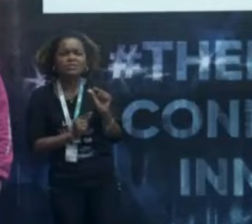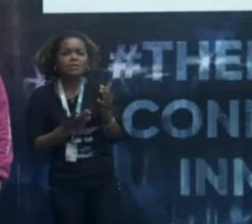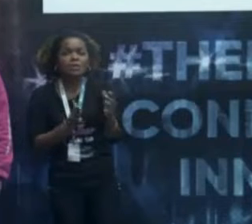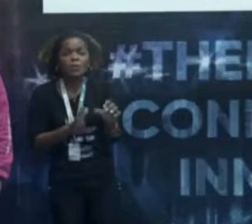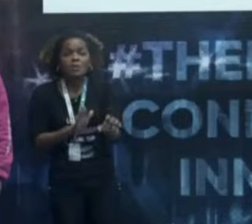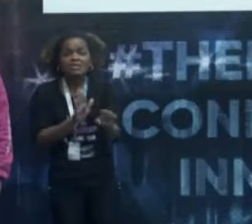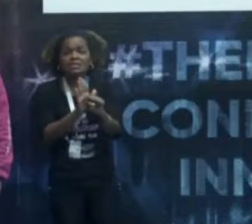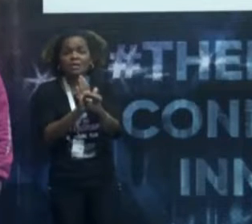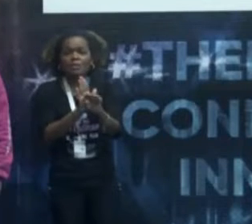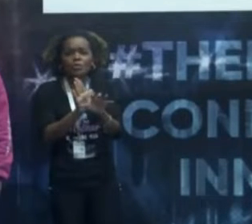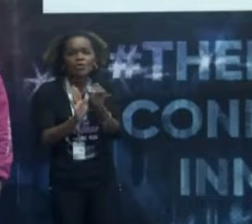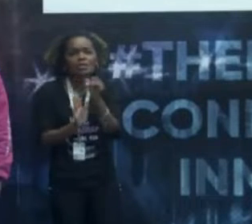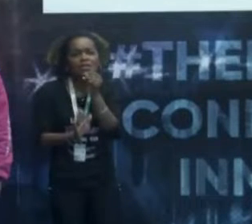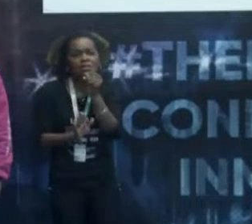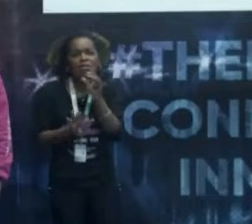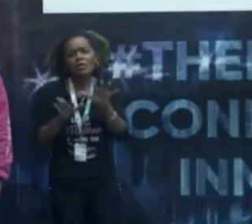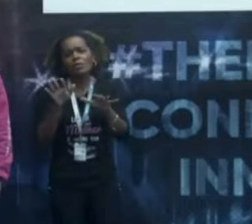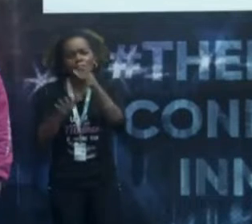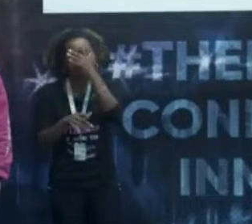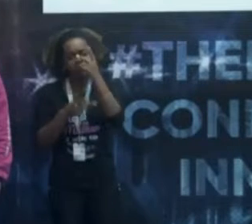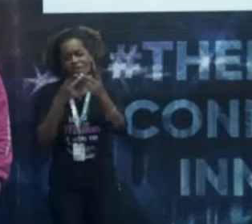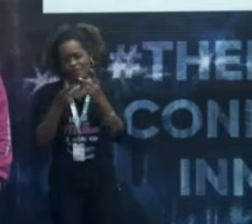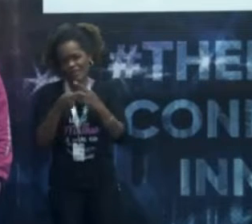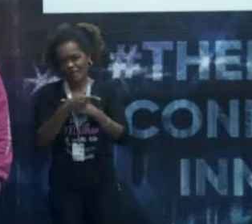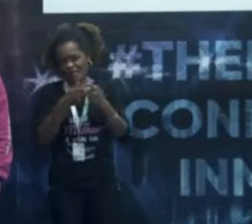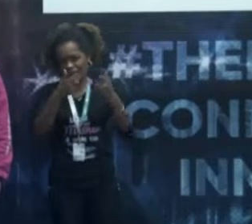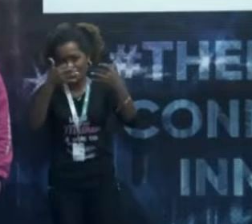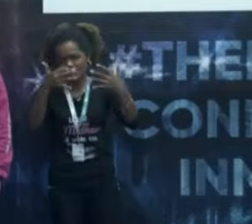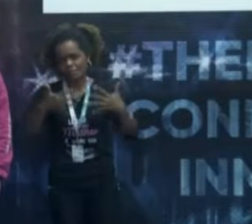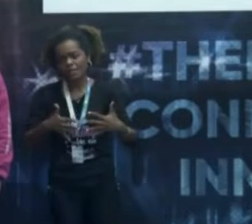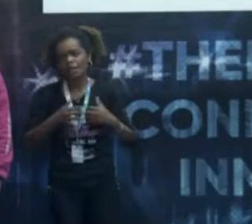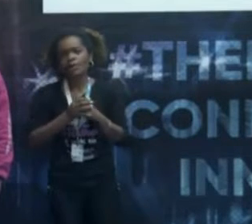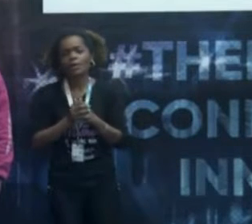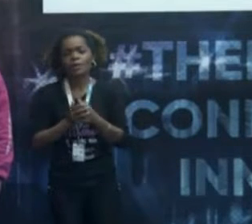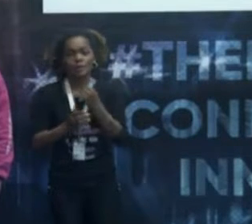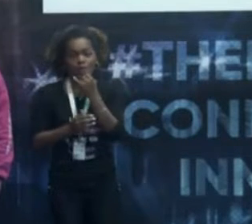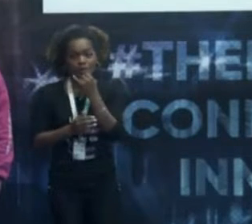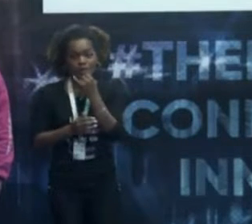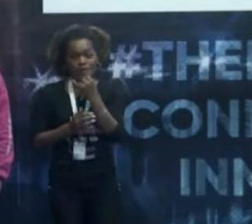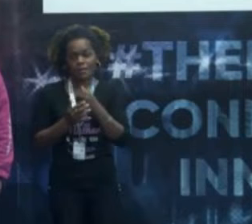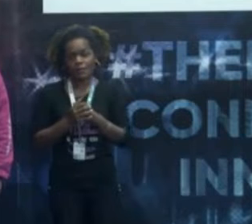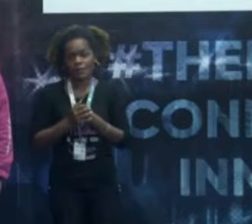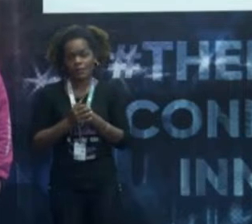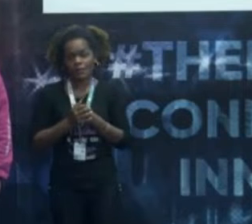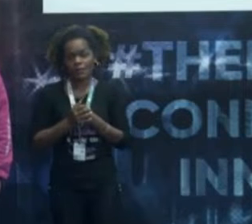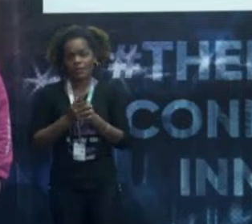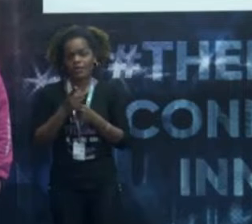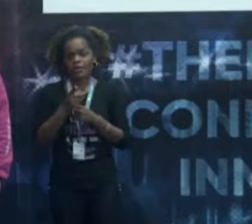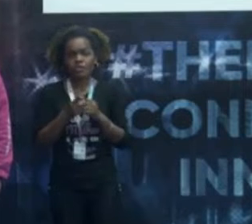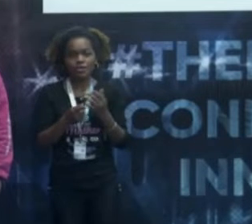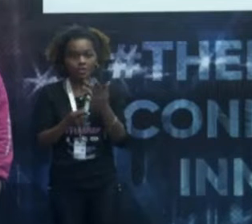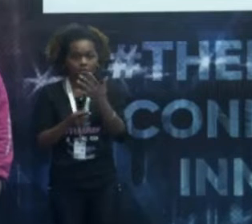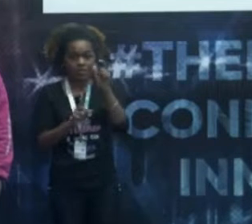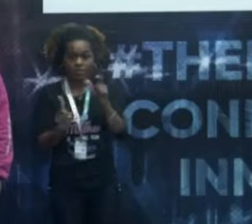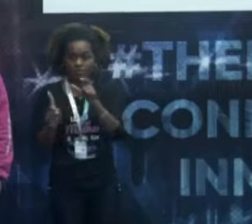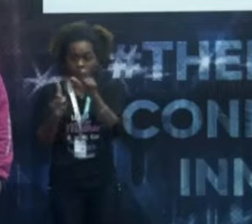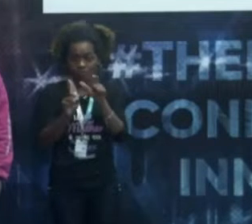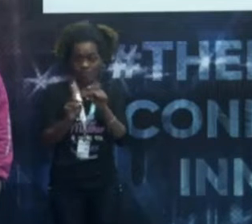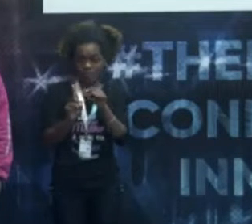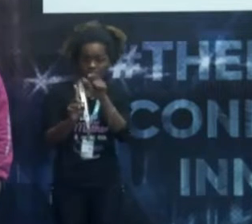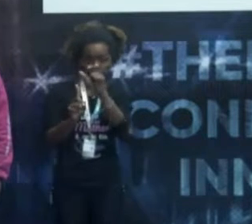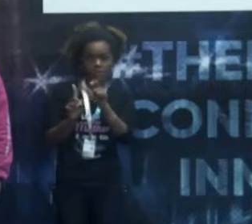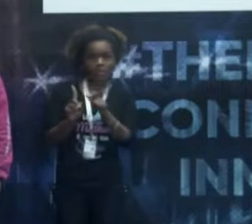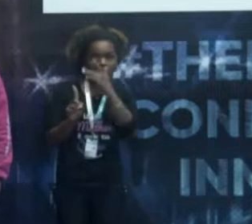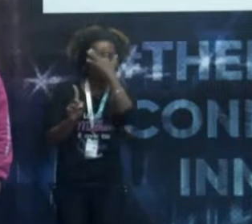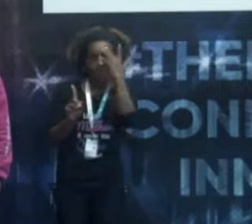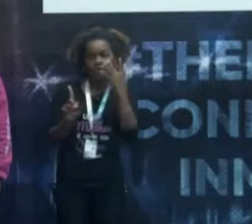muitos falaram, vocês dois falaram aqui da questão de termos uma pessoa para inglês ver,